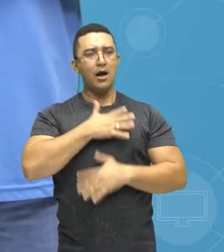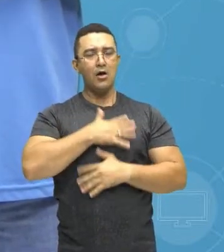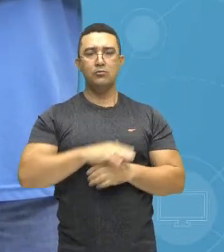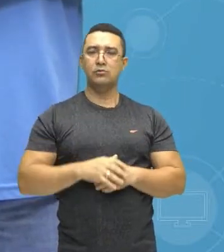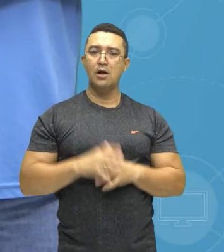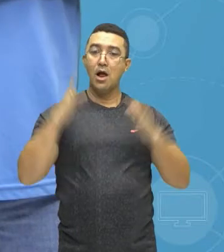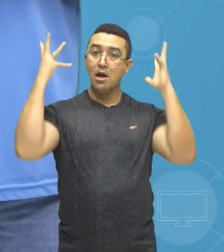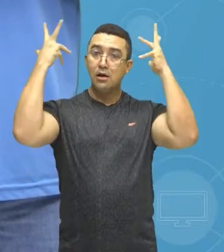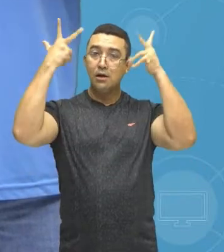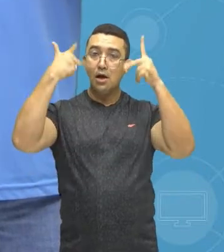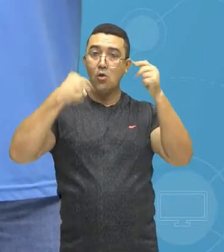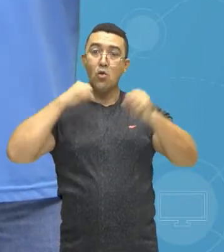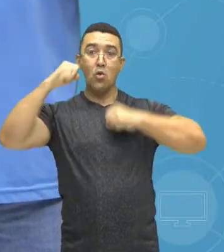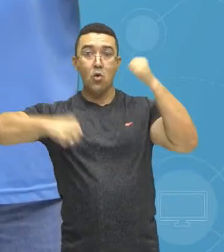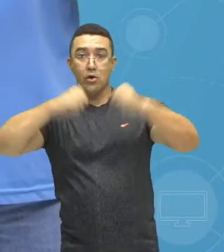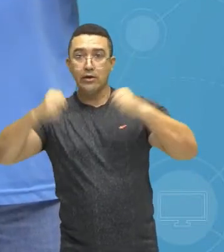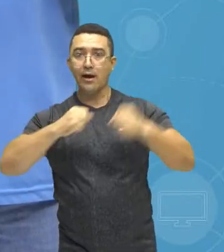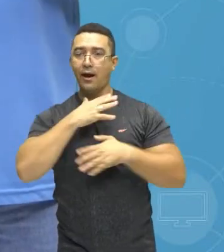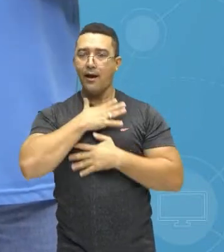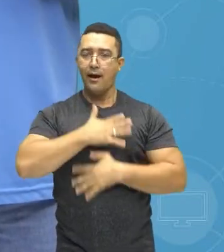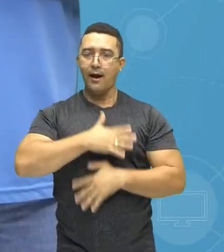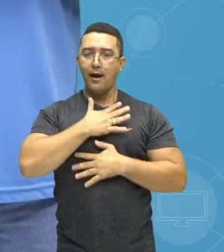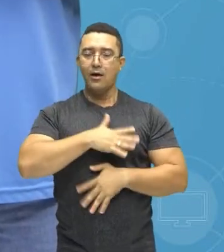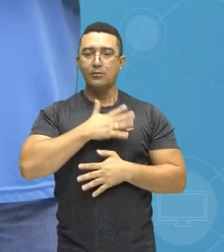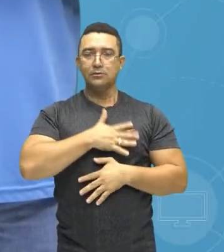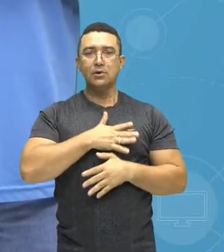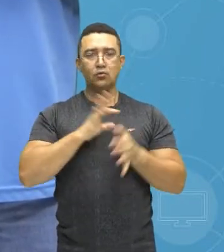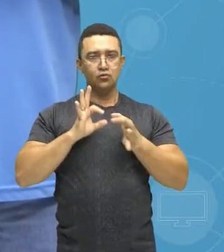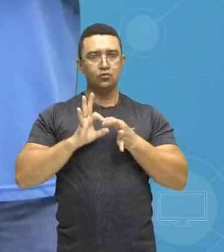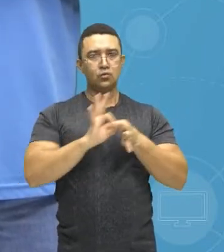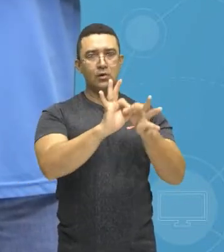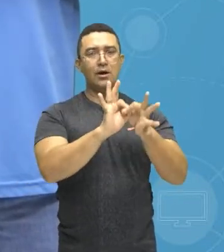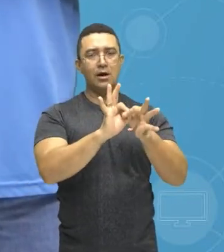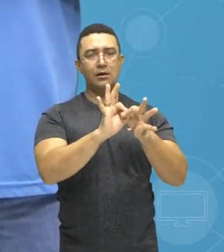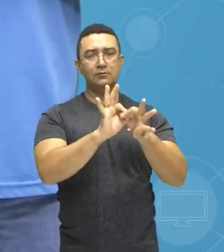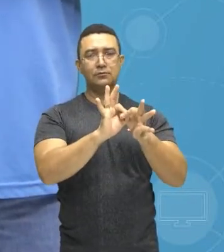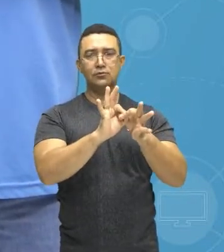corria tranquilo, então vai ligar ali a característica